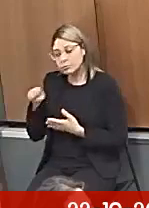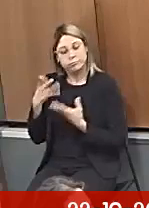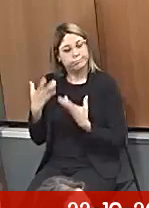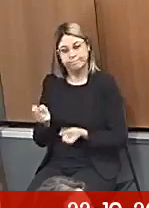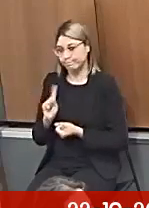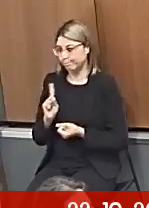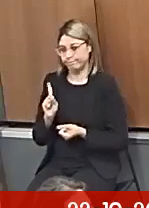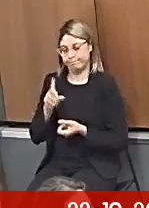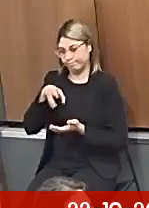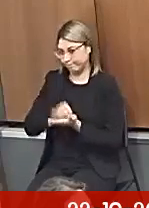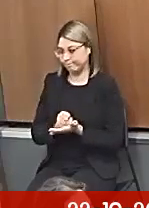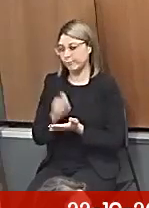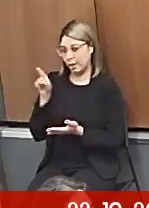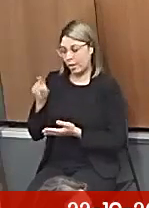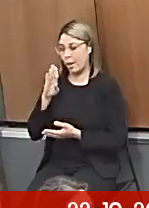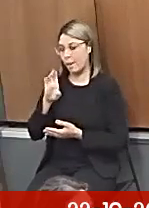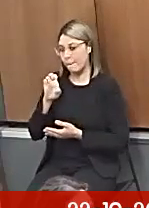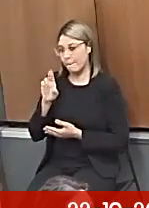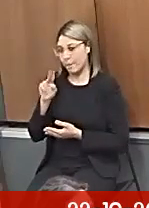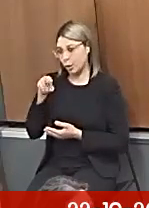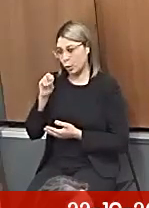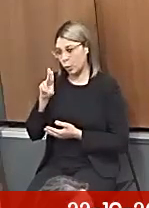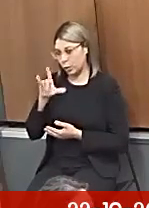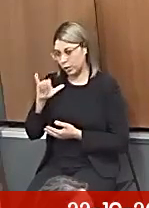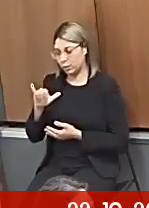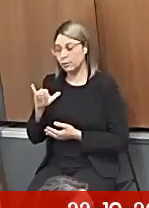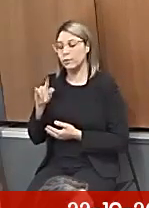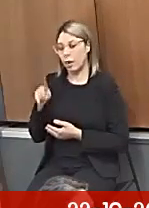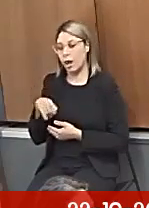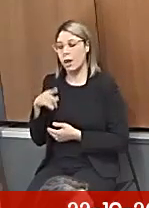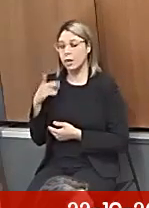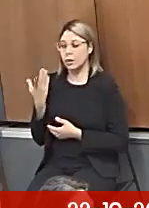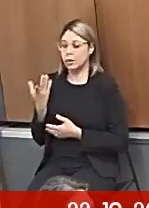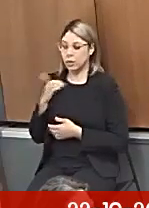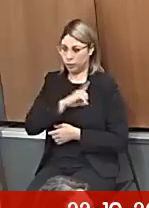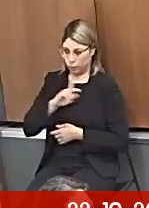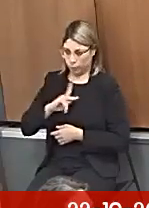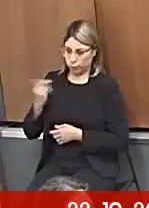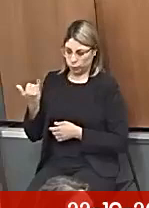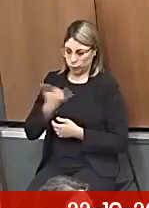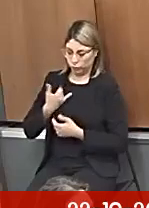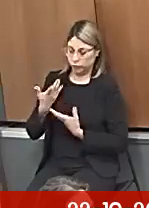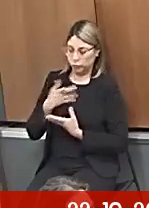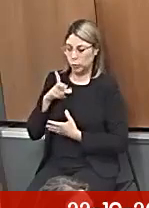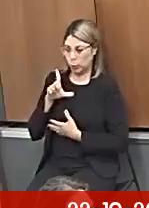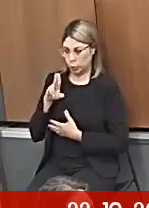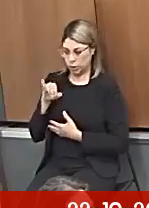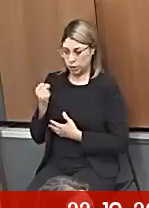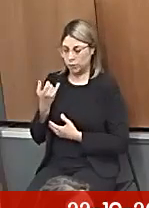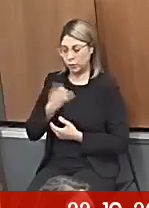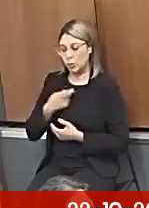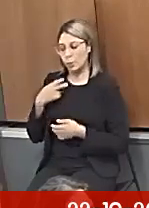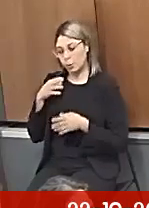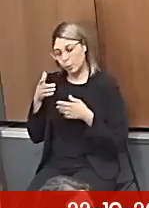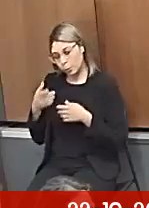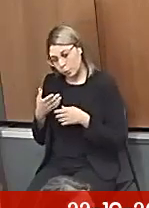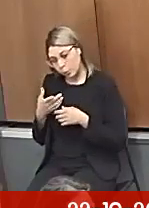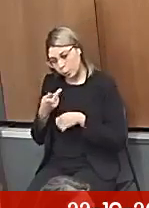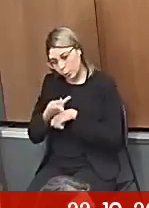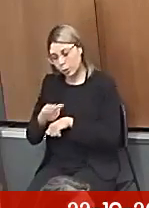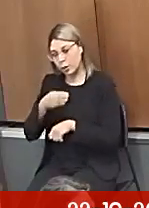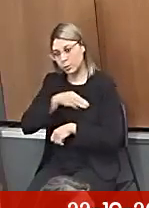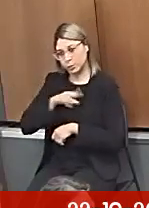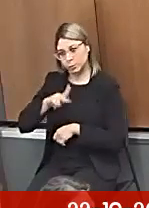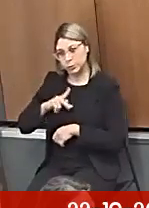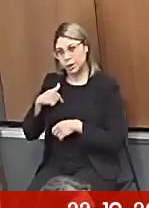a matrícula dele, do Bernoulli, aí o doutor Luiz falou para eu tomar as medidas cabíveis, para eu procurar o Ministério Público e tudo. E aí eu estou